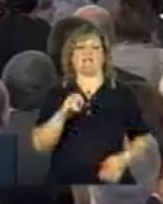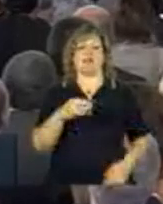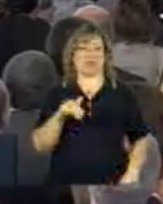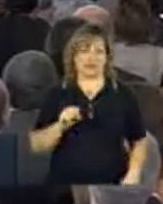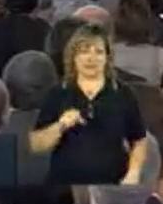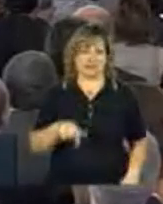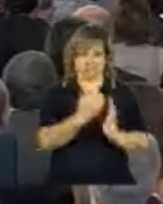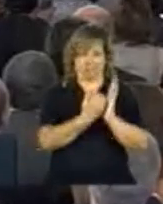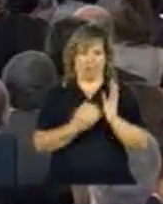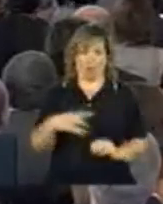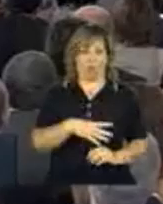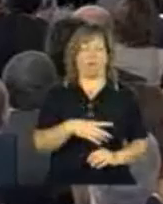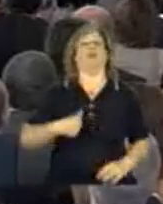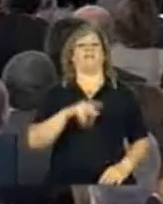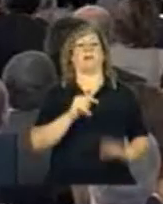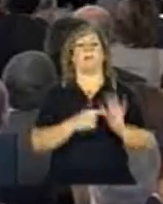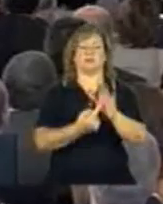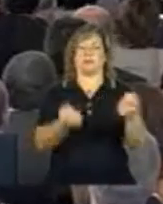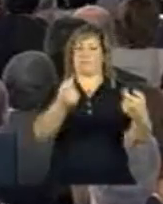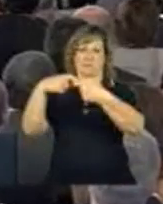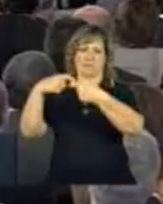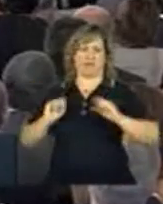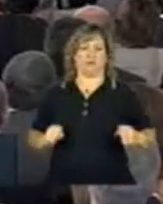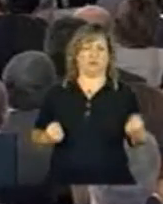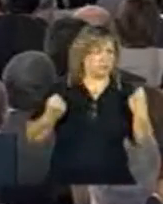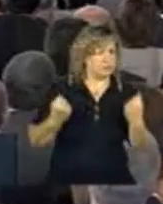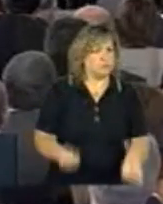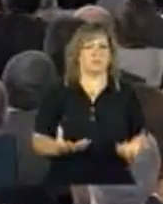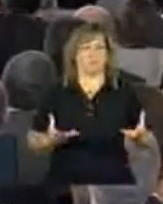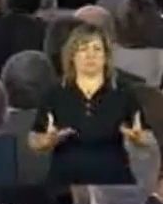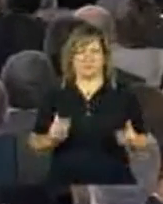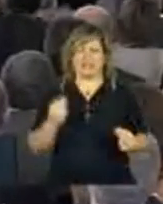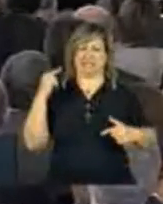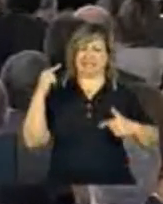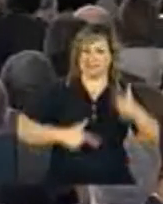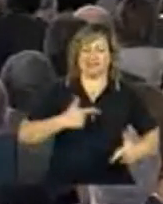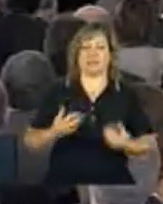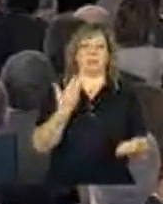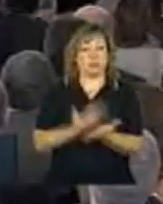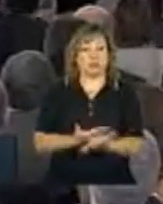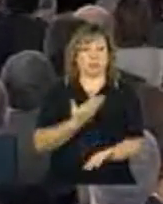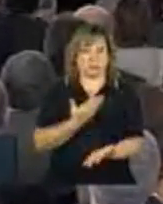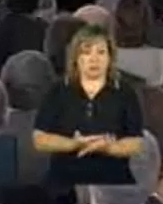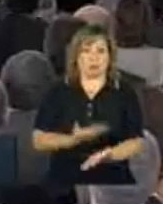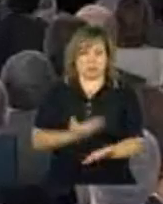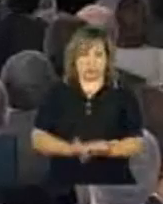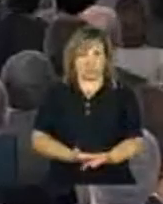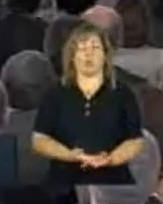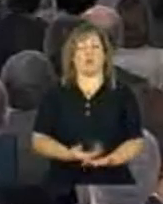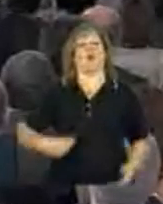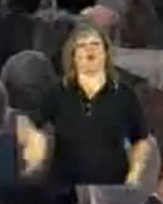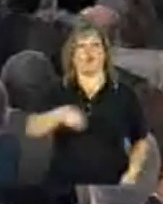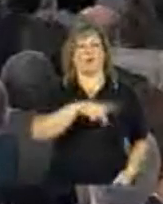demonstrar que com parcerias, dedicação, muito esforço e muito estudo